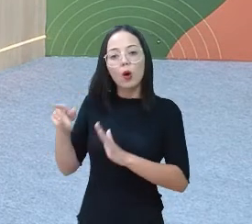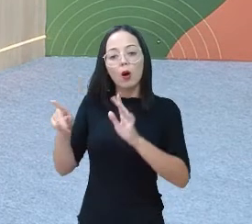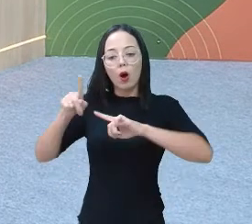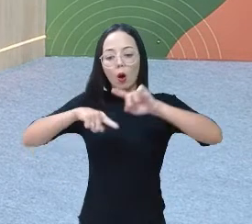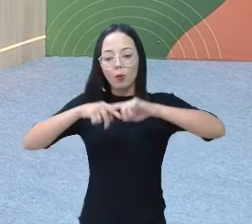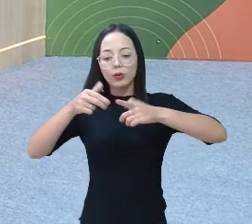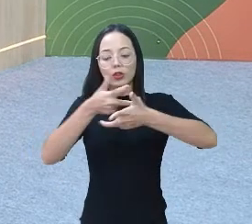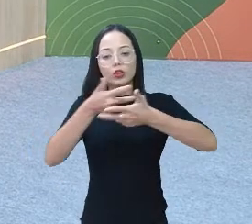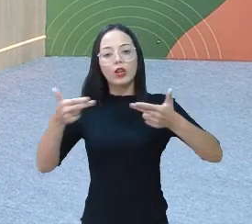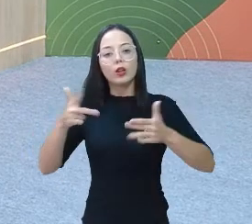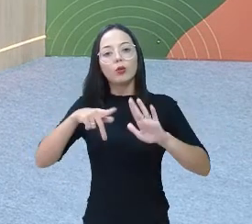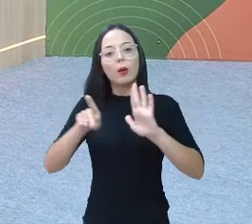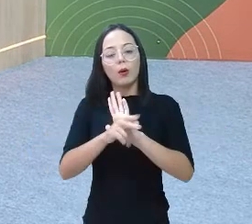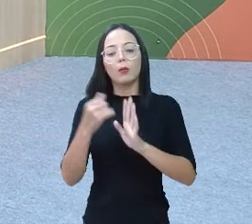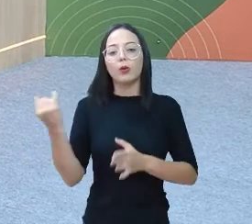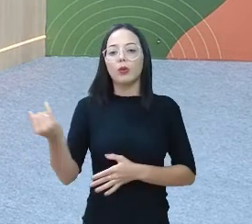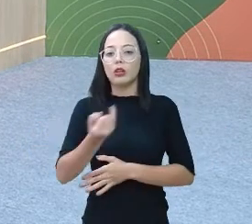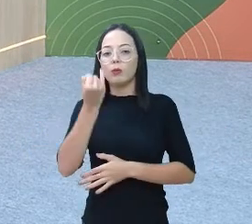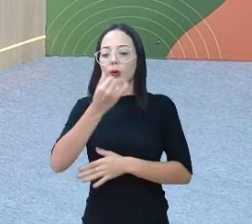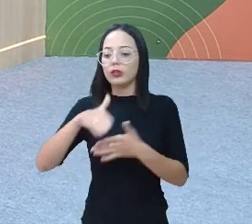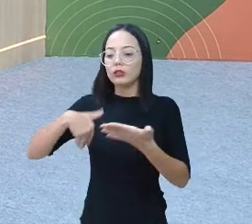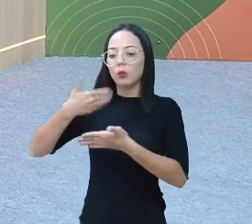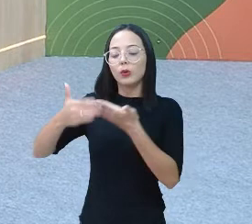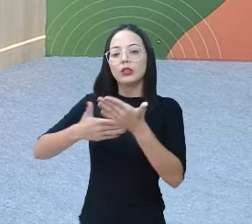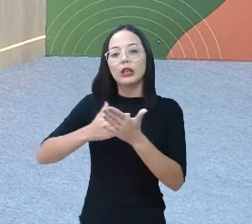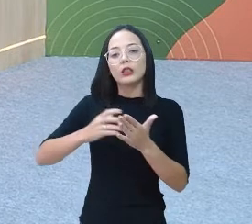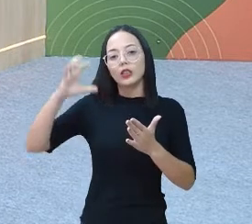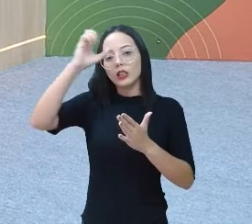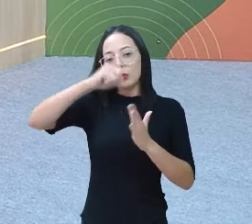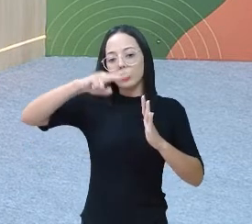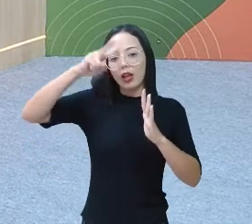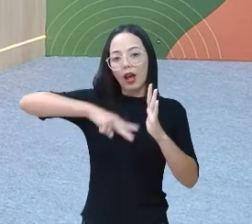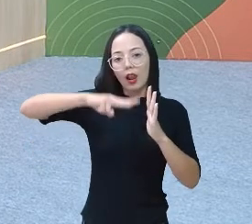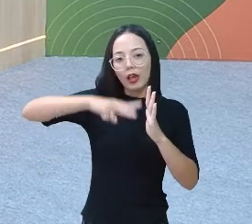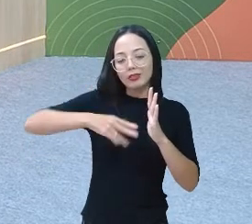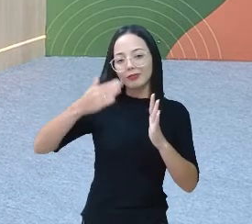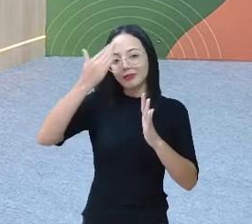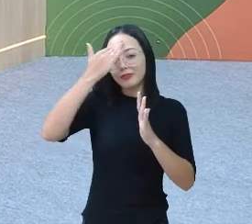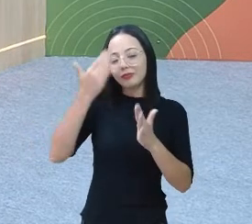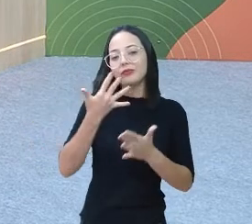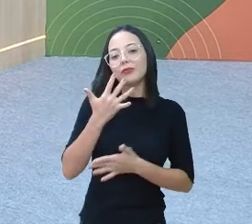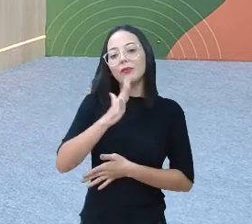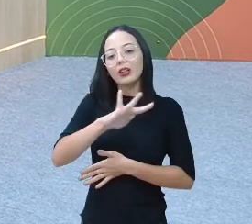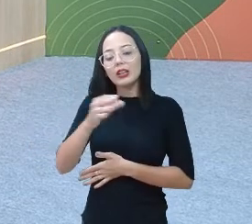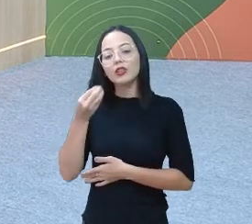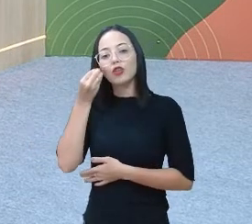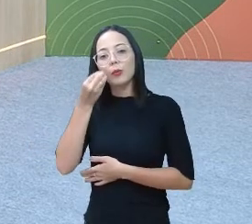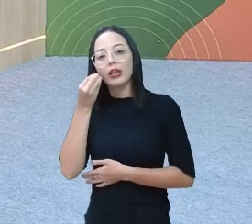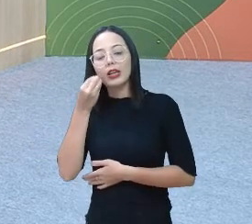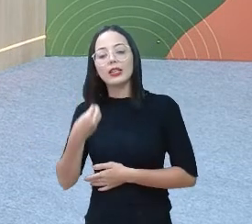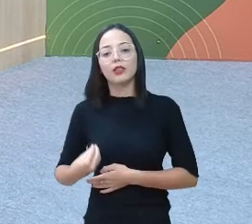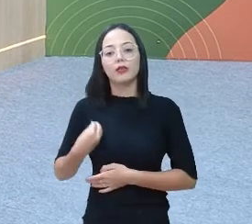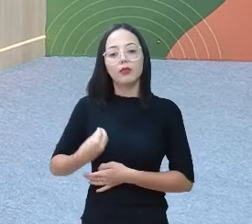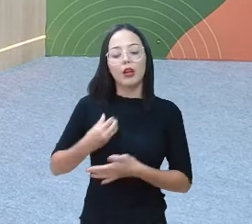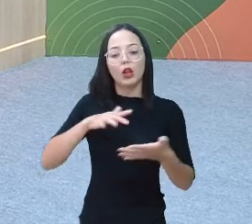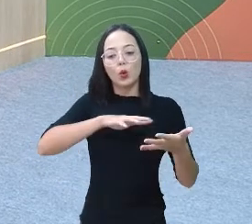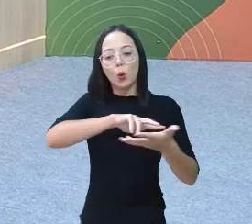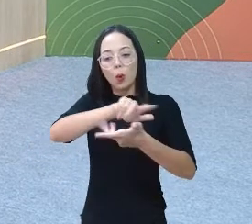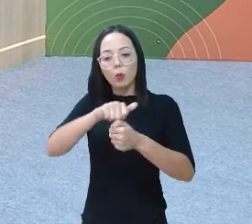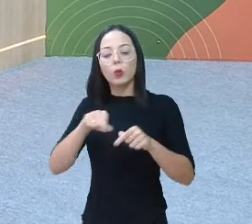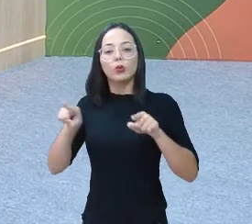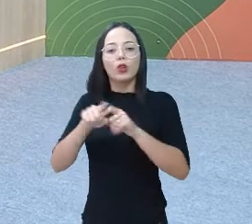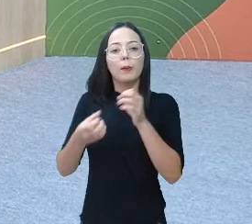objeto é muito importante no processo de alfabetização. Então, quando a criança está experienciando o mundo, quando ela está